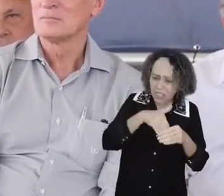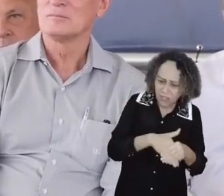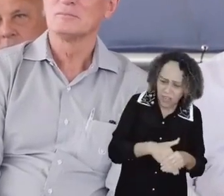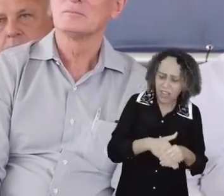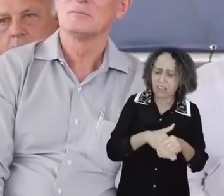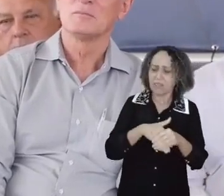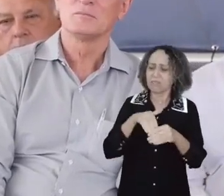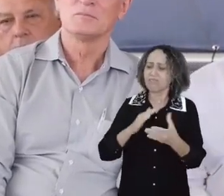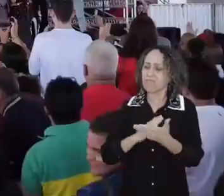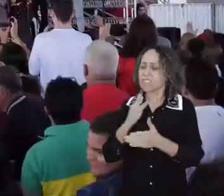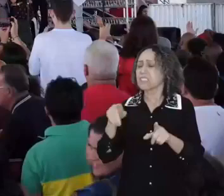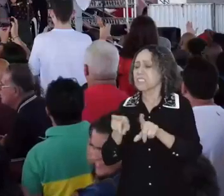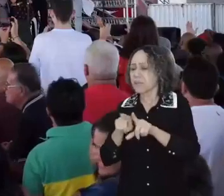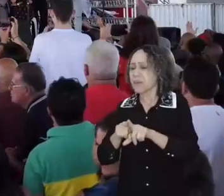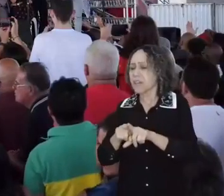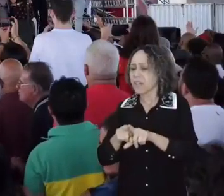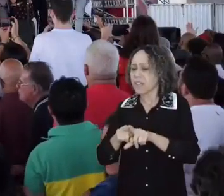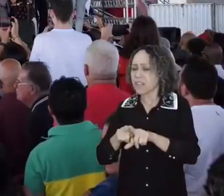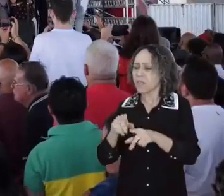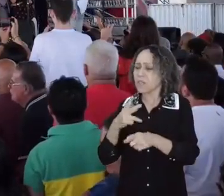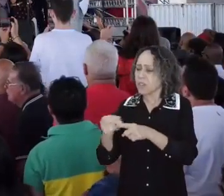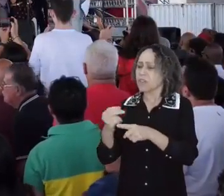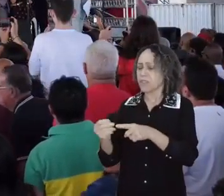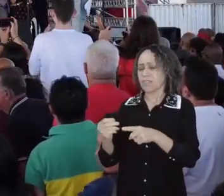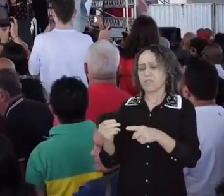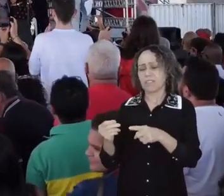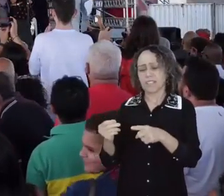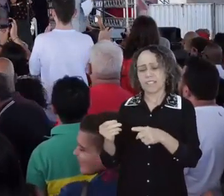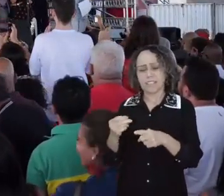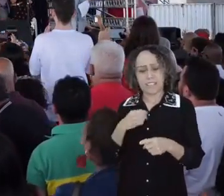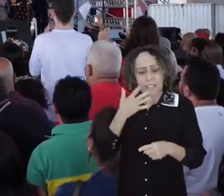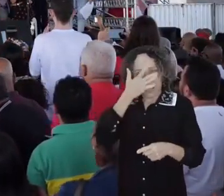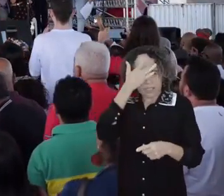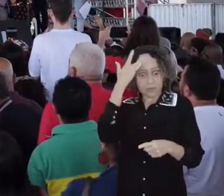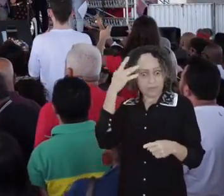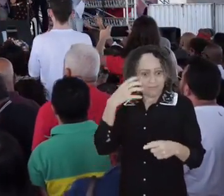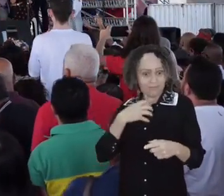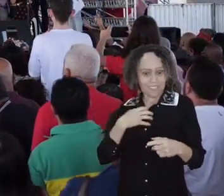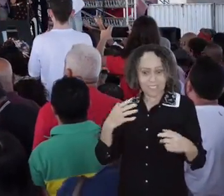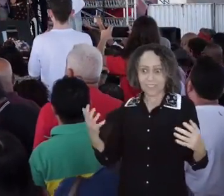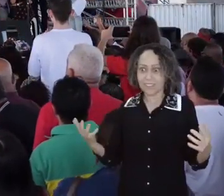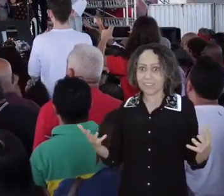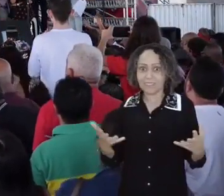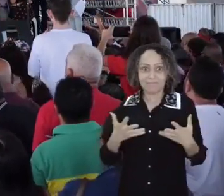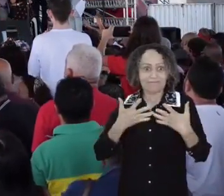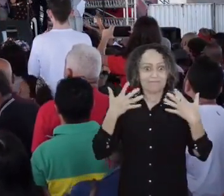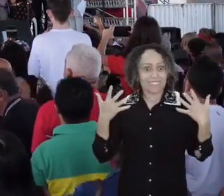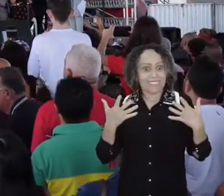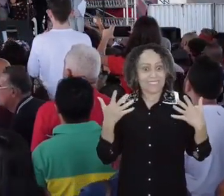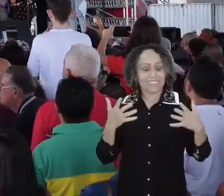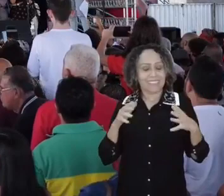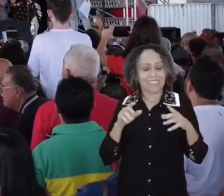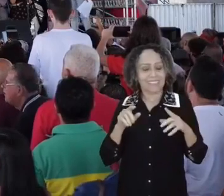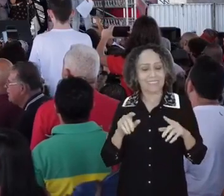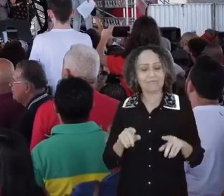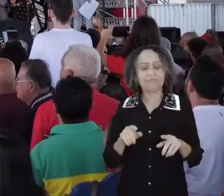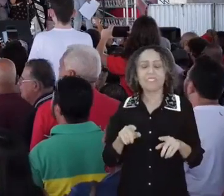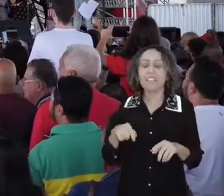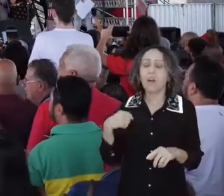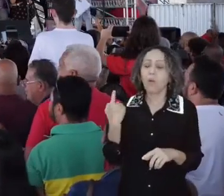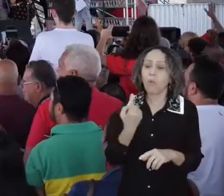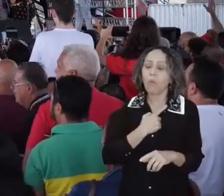eu cheguei aqui, um dos primeiros lugares que eu fui foi na região de Nova